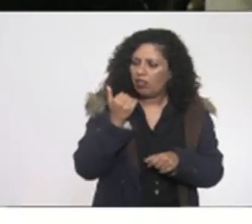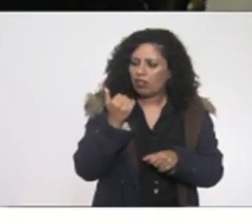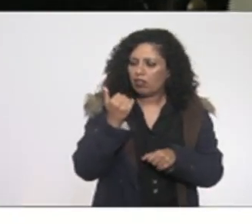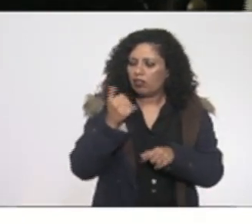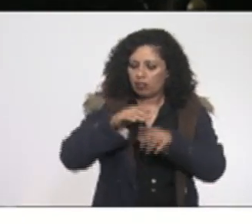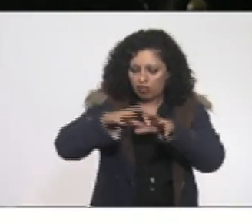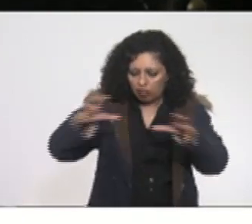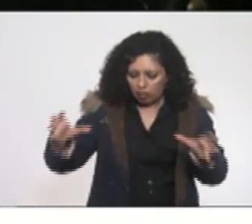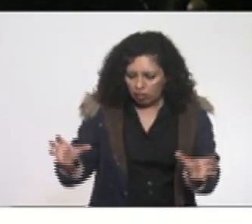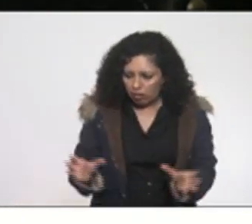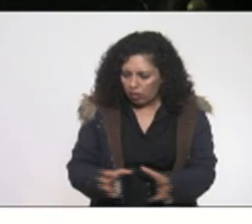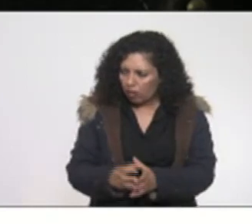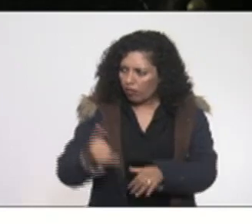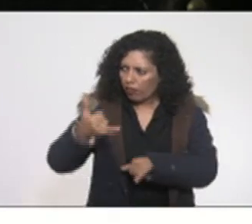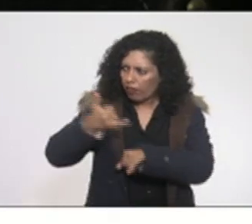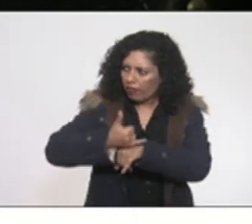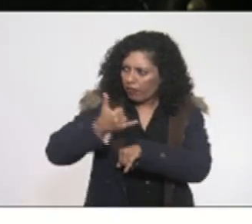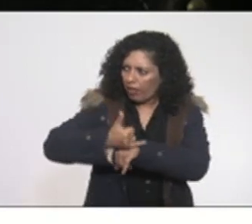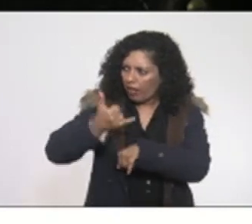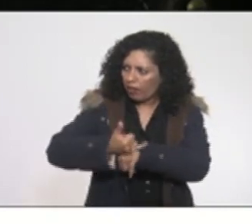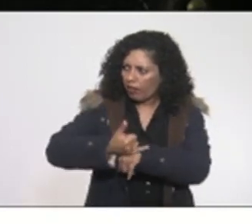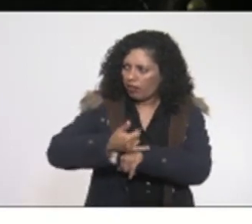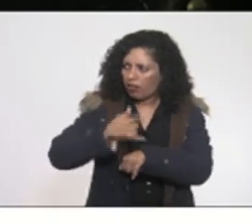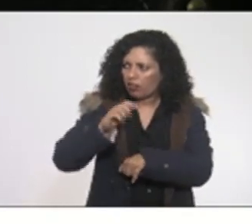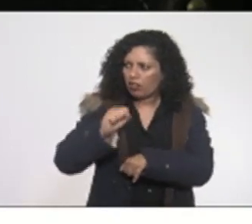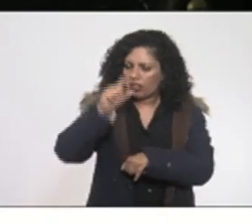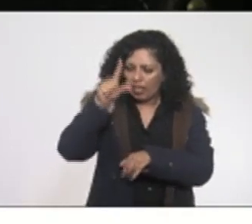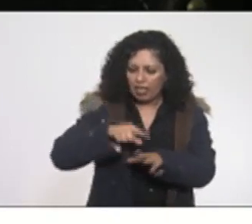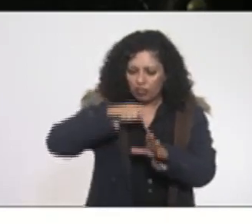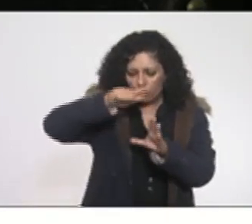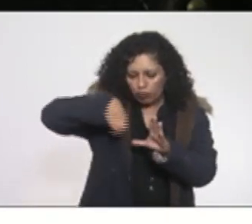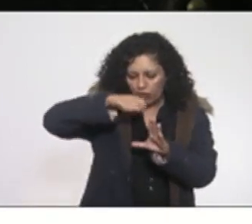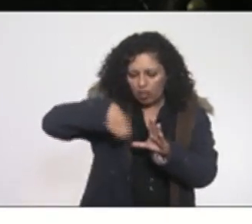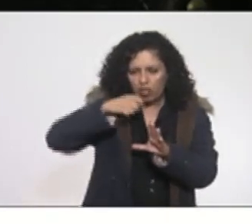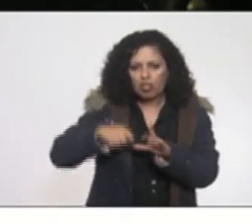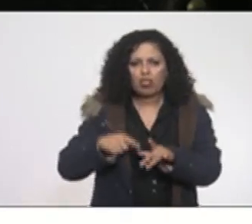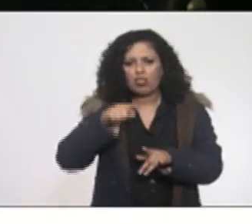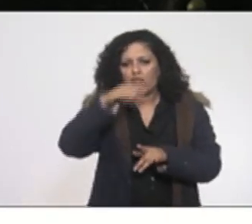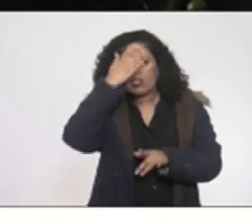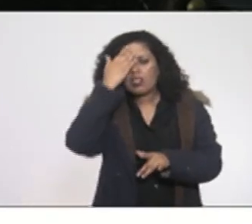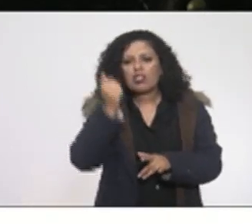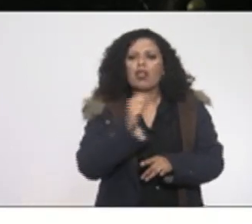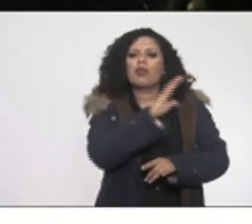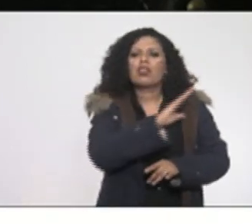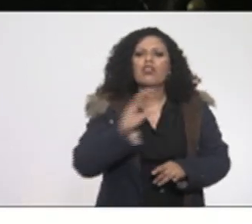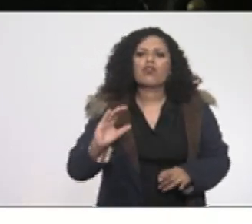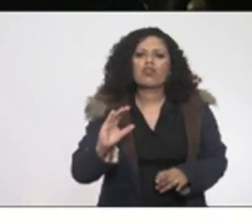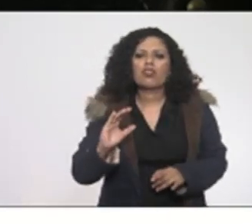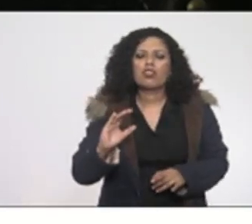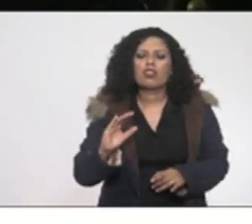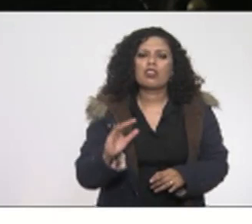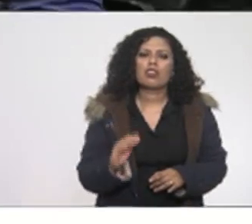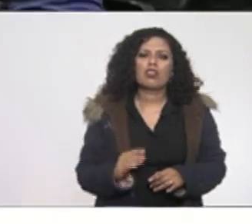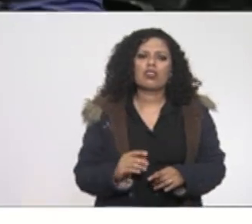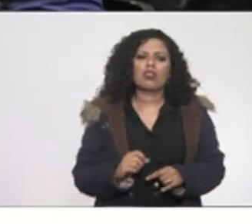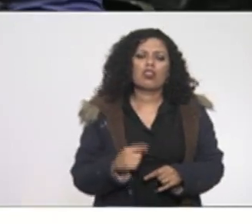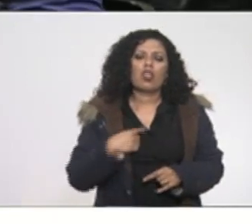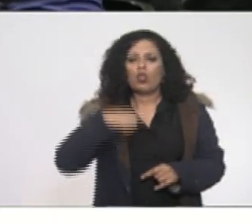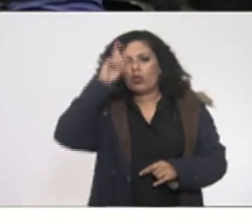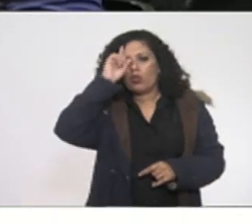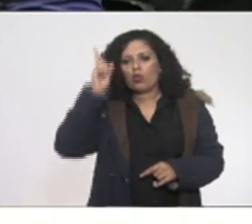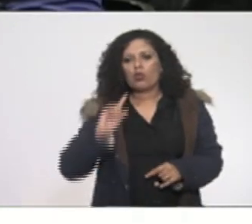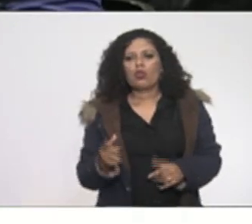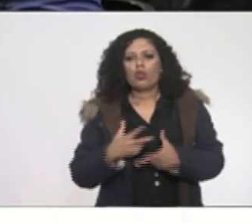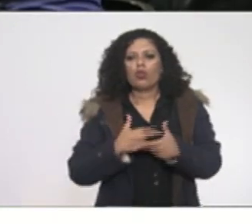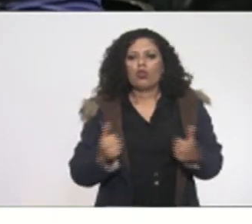contribuição de ISS nesse serviço de engarrafamento do gás? Não. Não, acho que não tem. Eu também não domino o assunto da